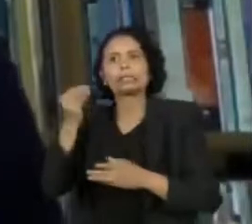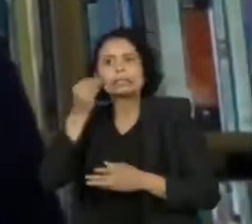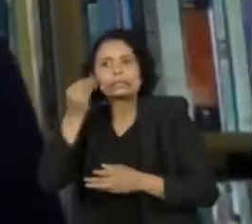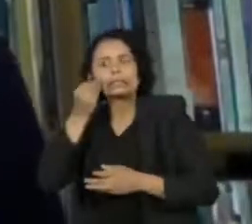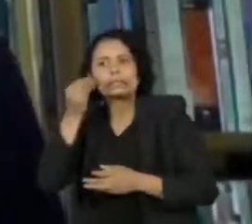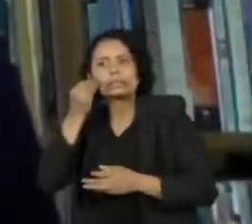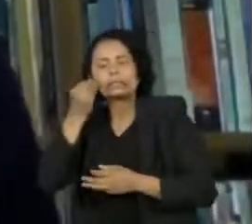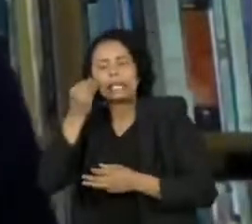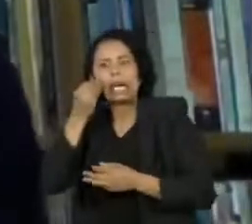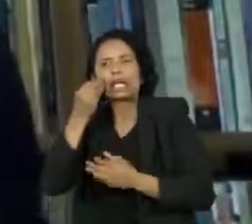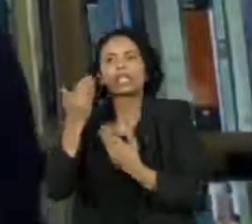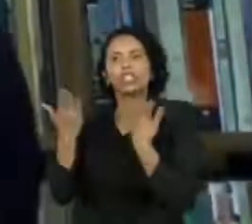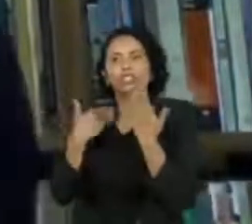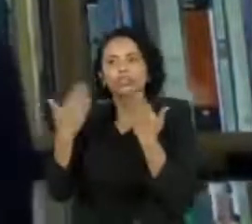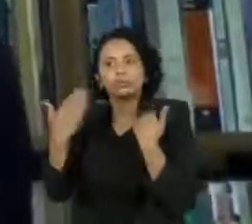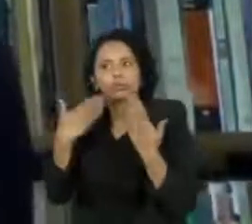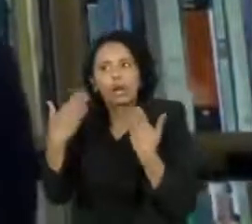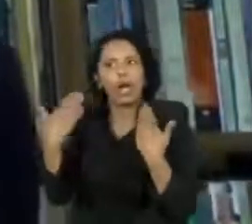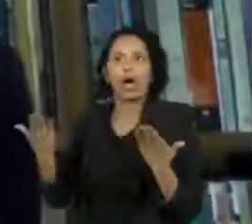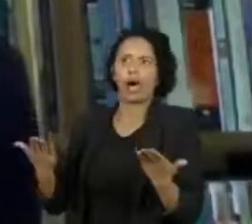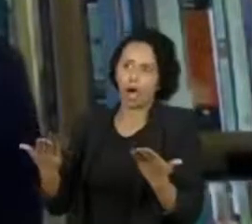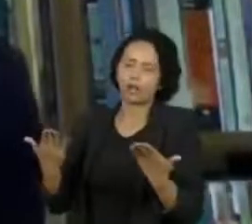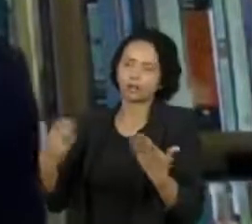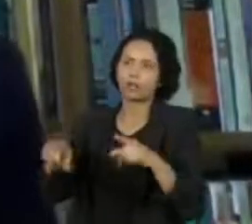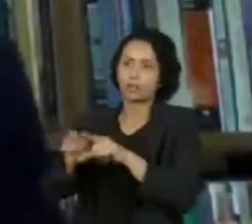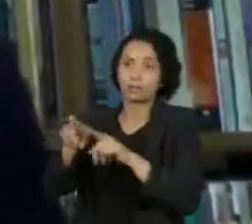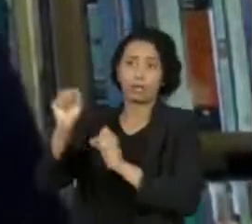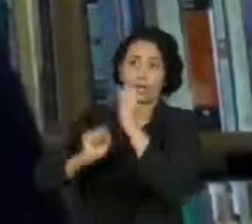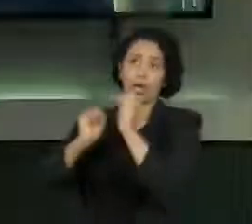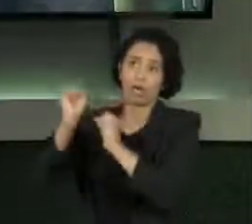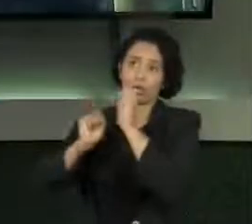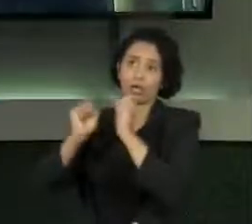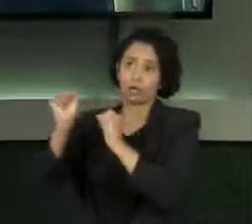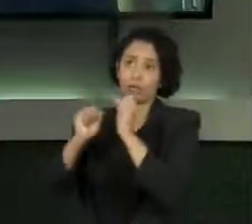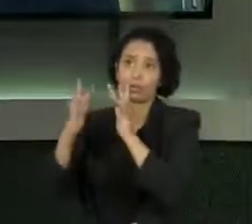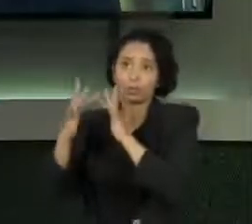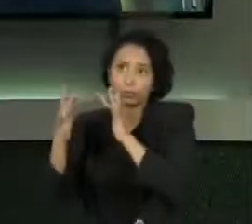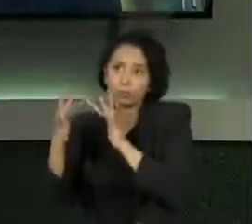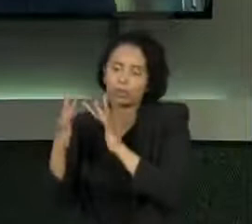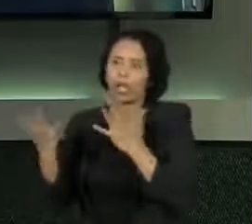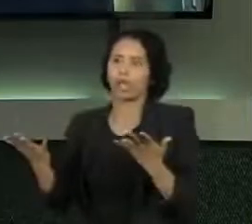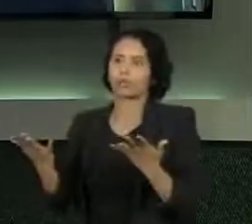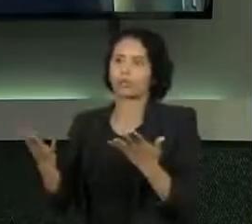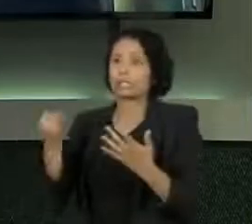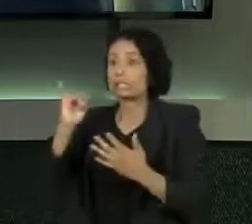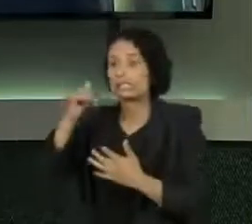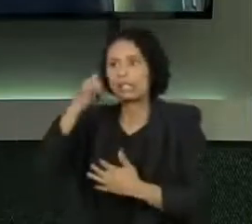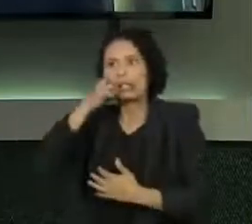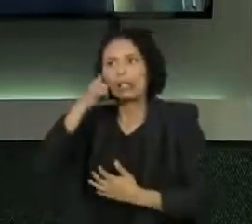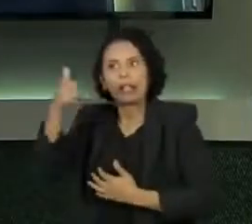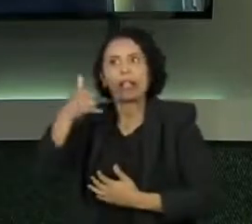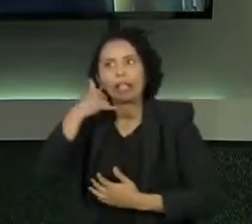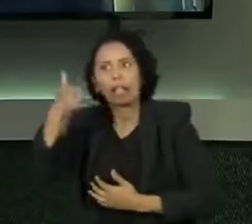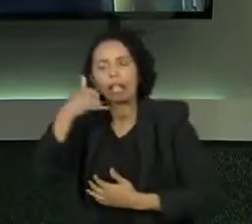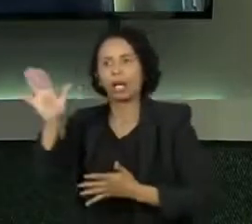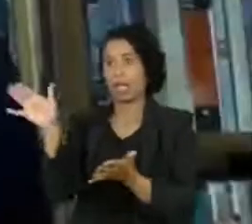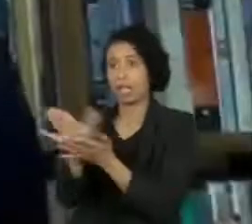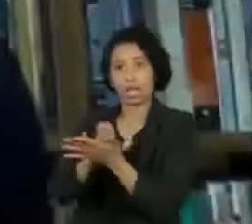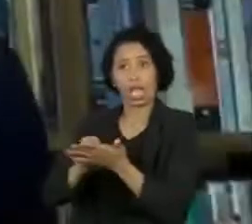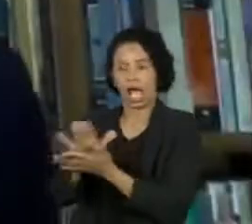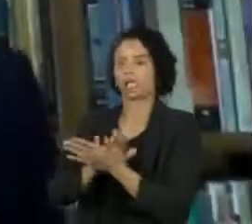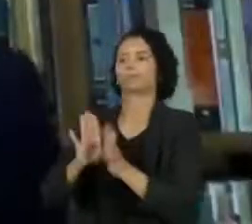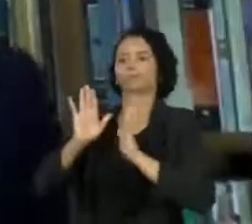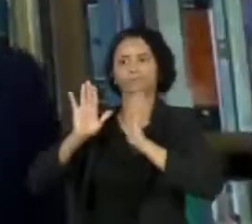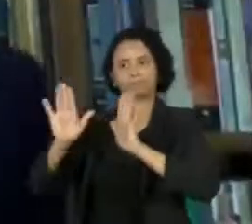entre esse consumidor devedor e a empresa credora. Muito bem, se as ligações não pararem, guardar as